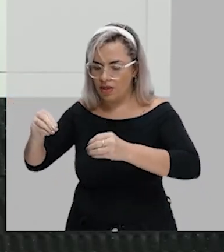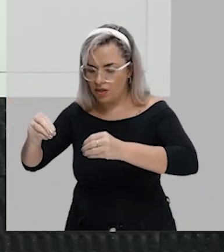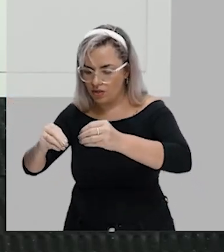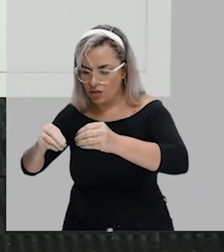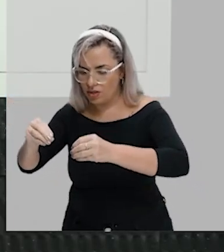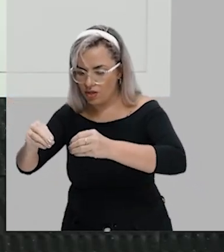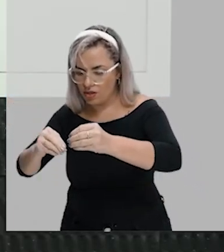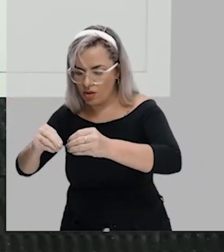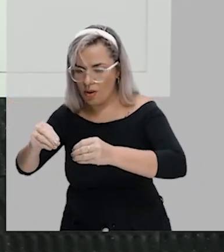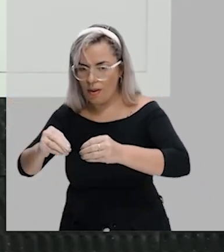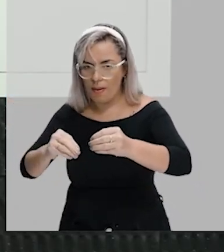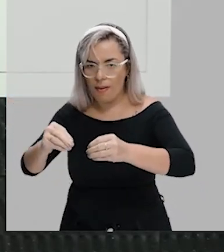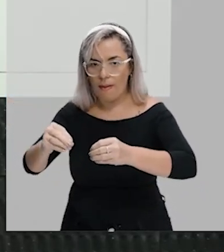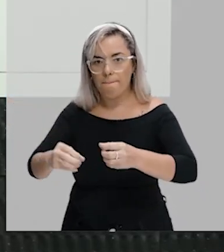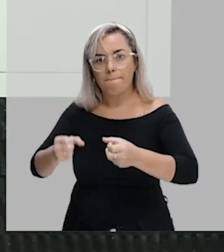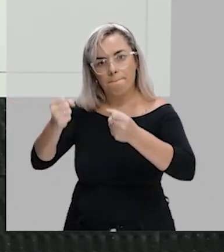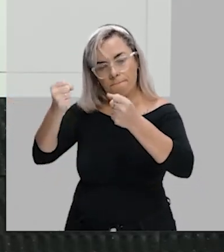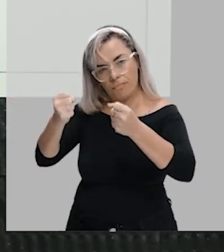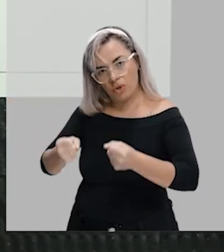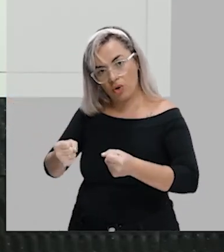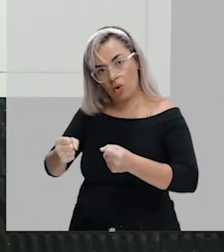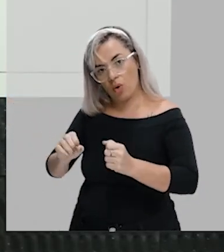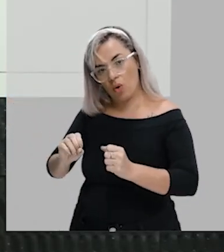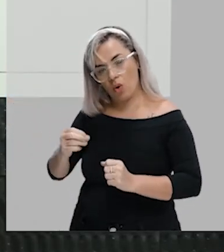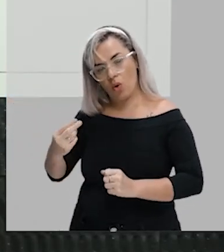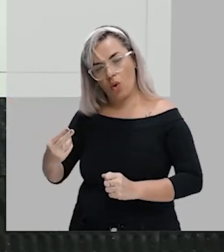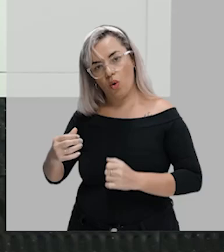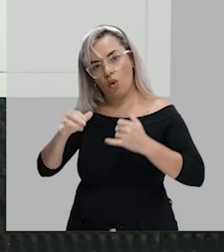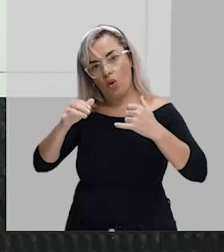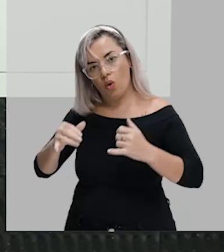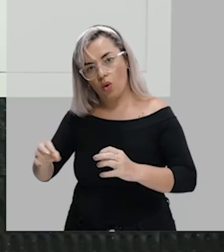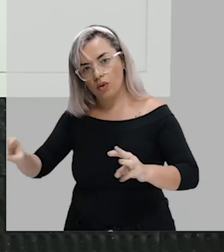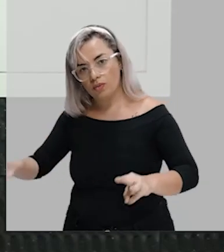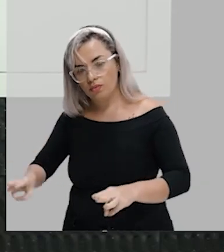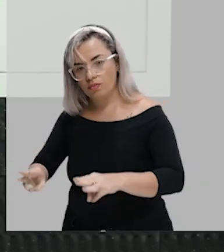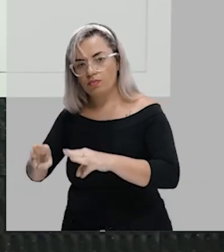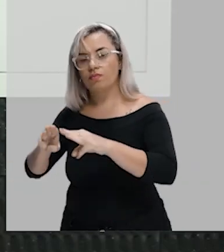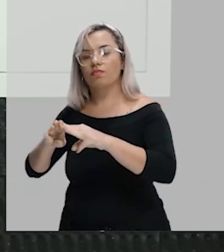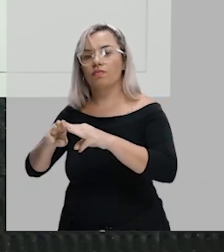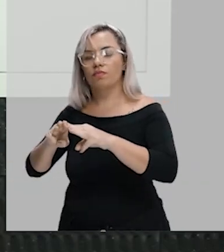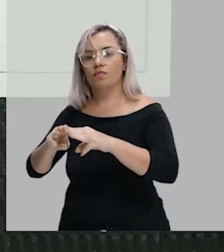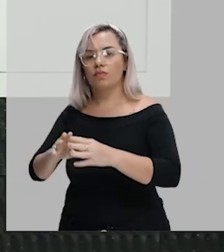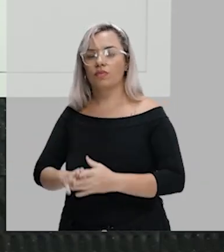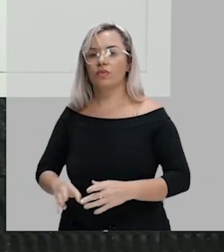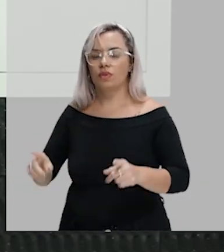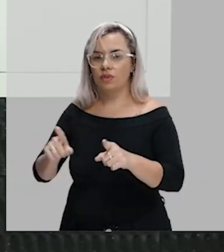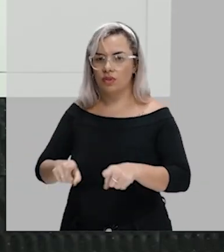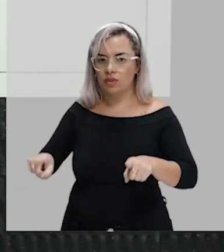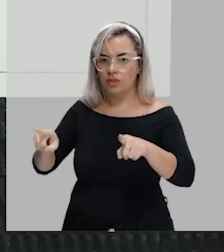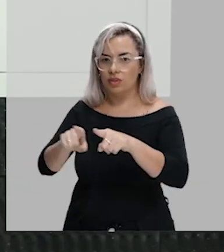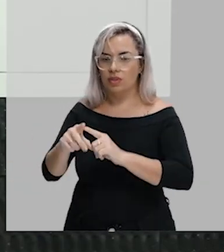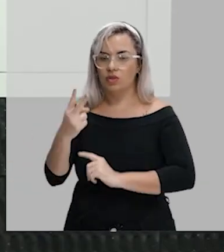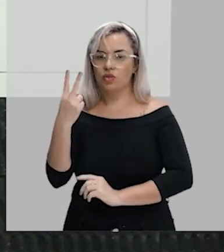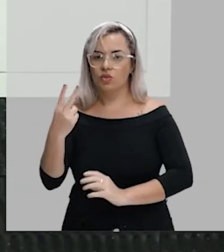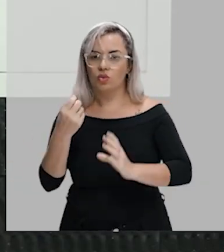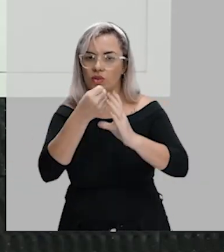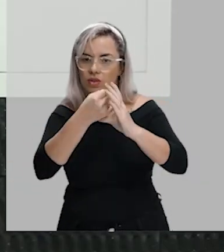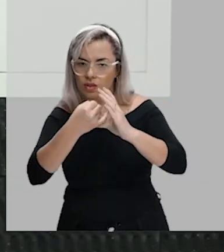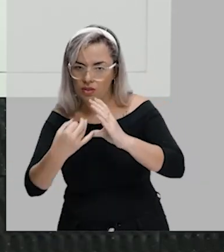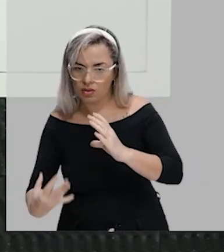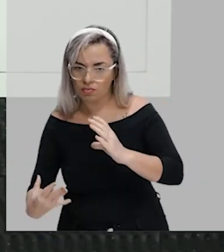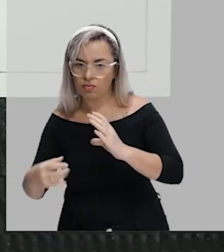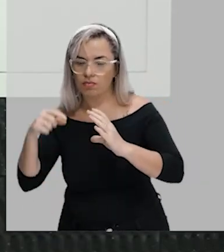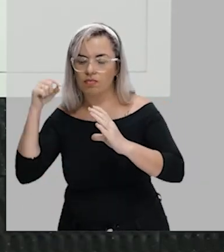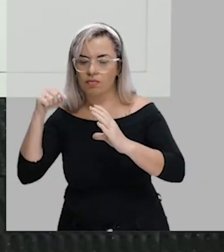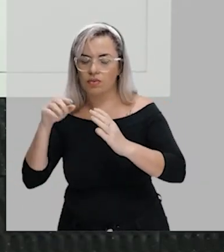ela também pode ser onda. Né? Nunca coexistentes. Ela tem um comportamento de partícula, mas também tem um comportamento de onda. Né? Então a